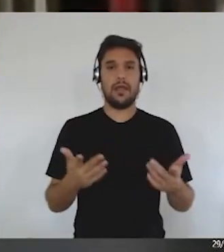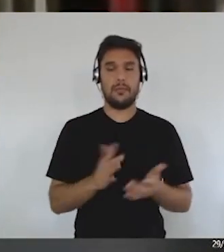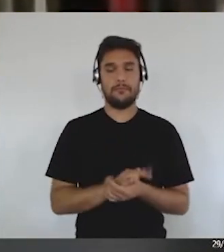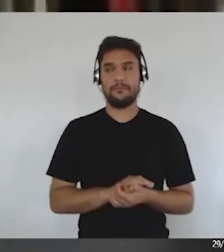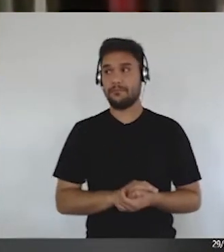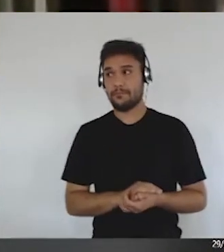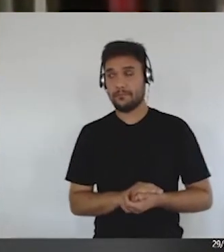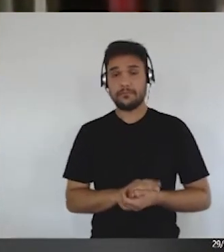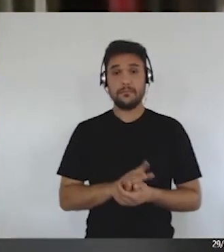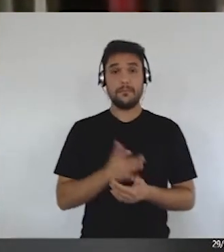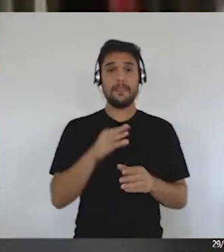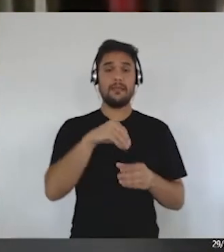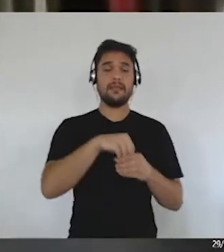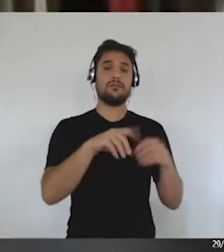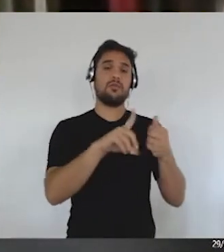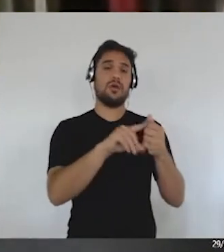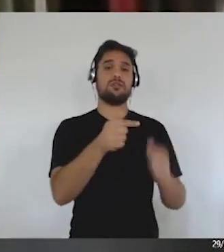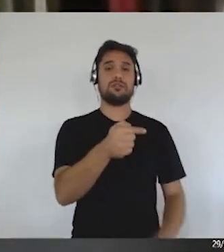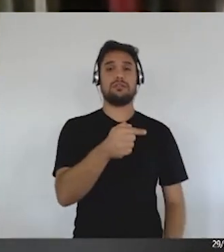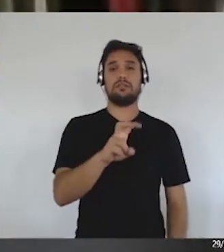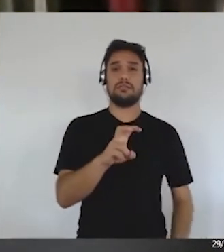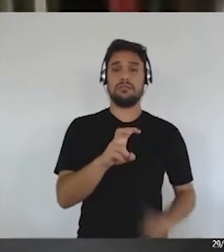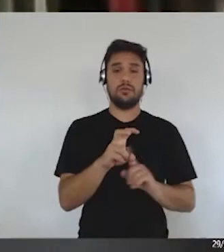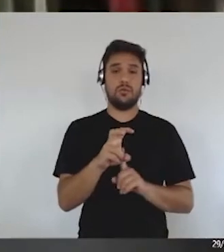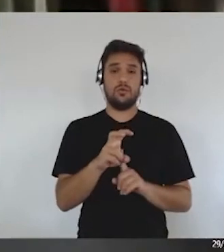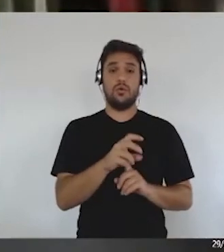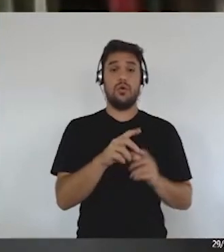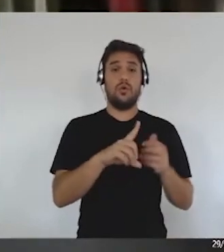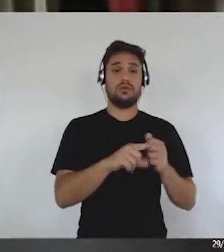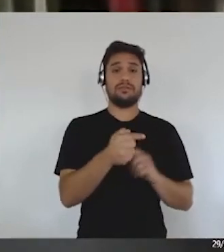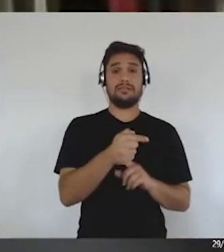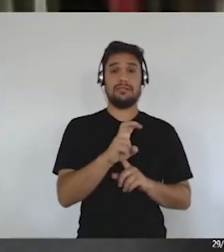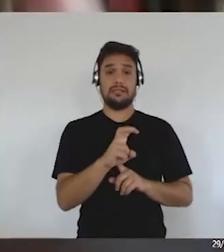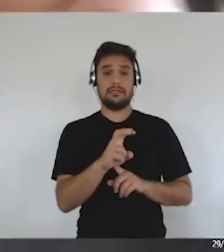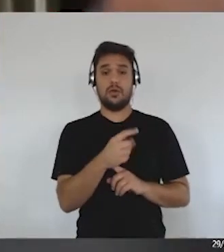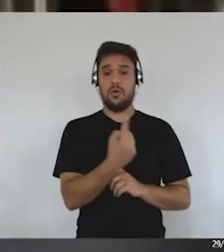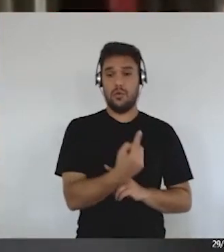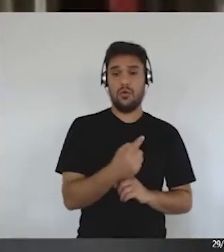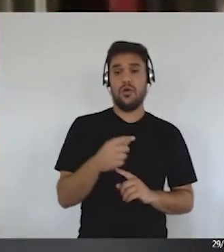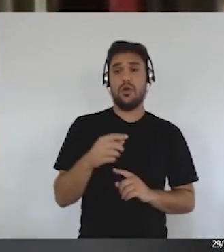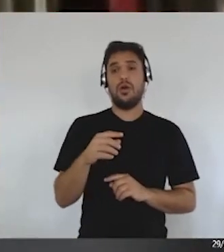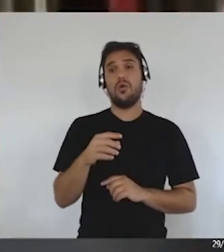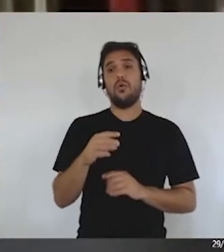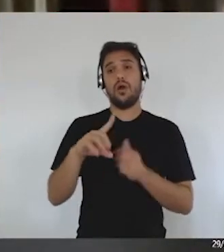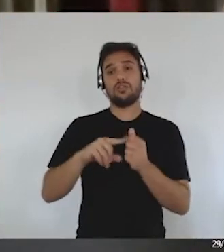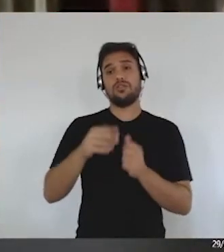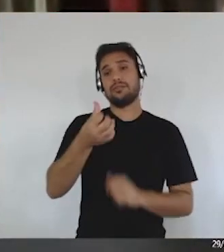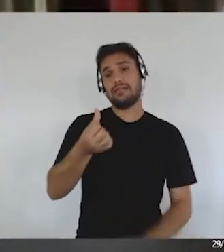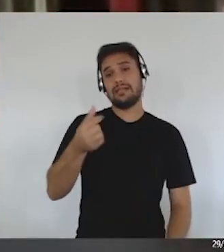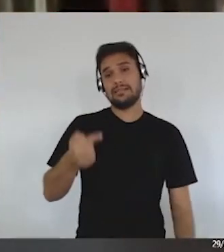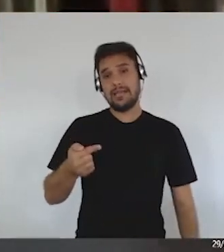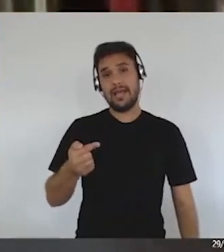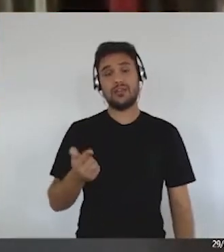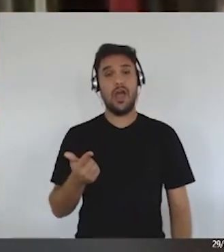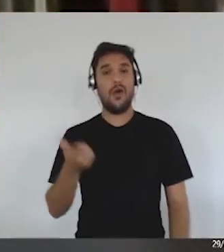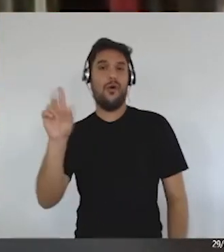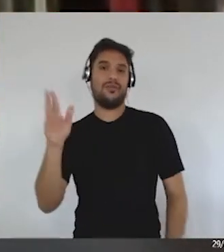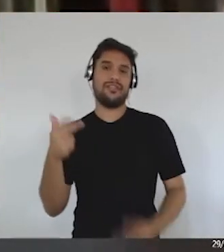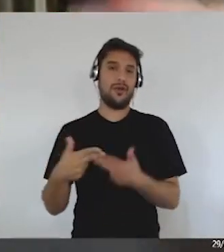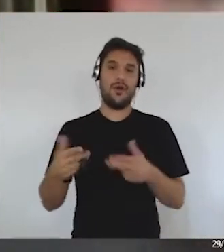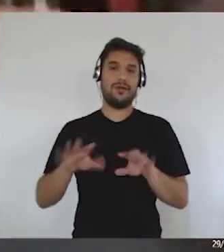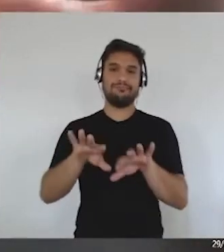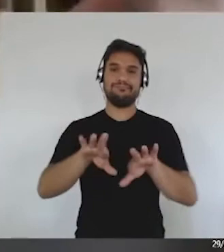de Justiça. Está no artigo 75. Acontece que o artigo 75 é uma coisa e os artigos 6º e 7º do regulamento são outra